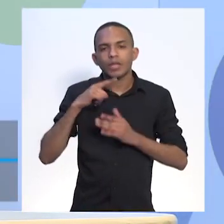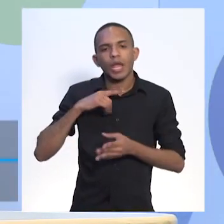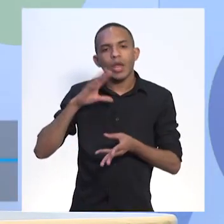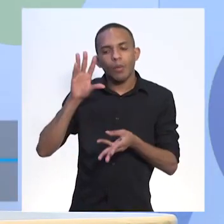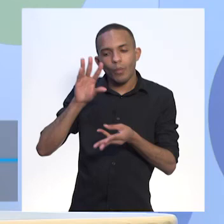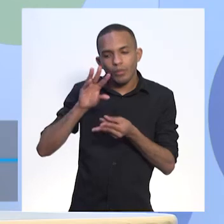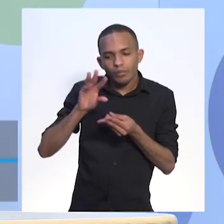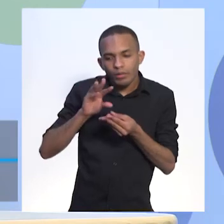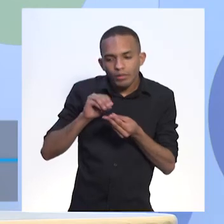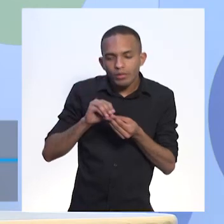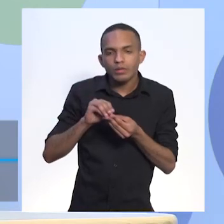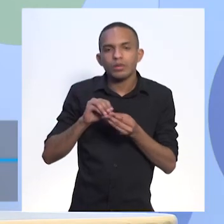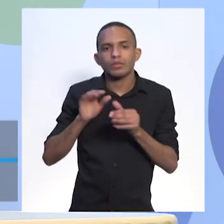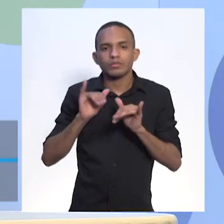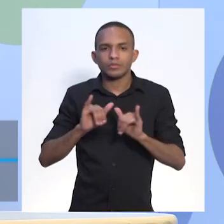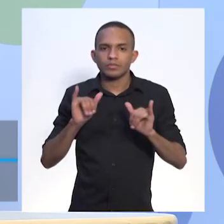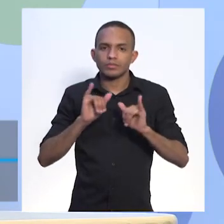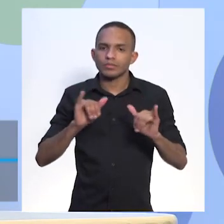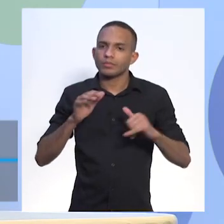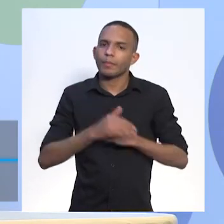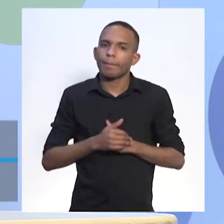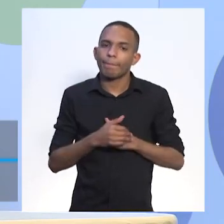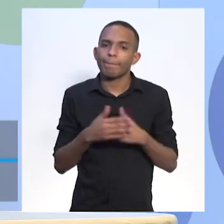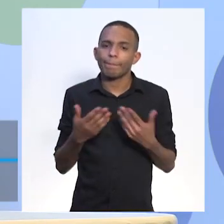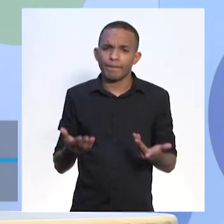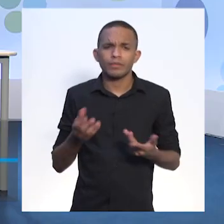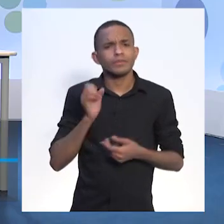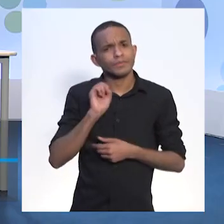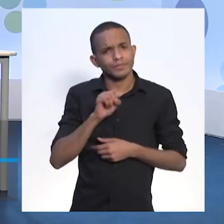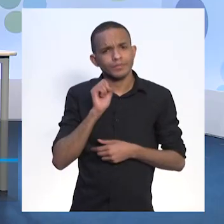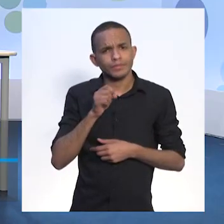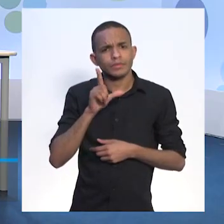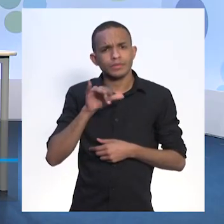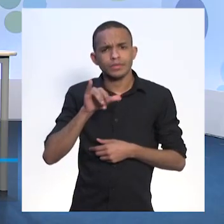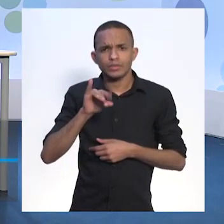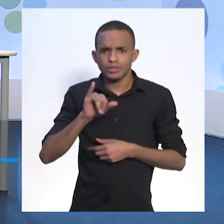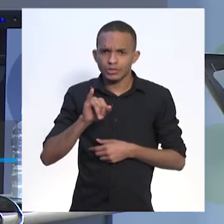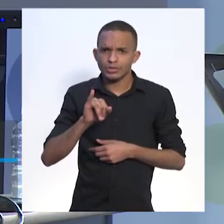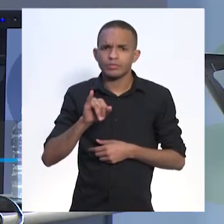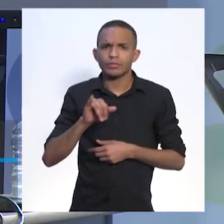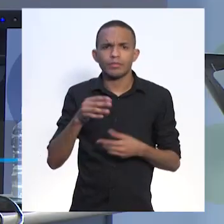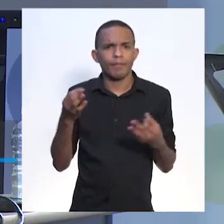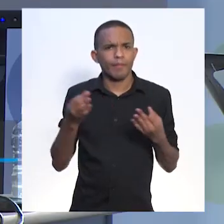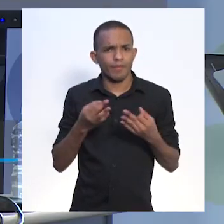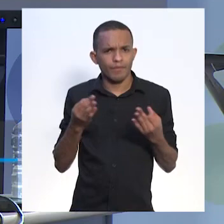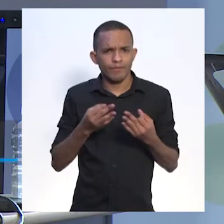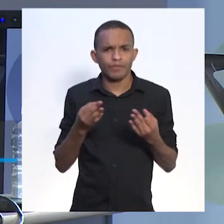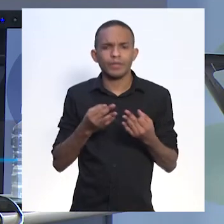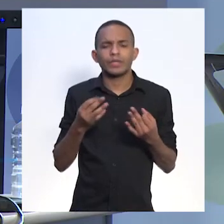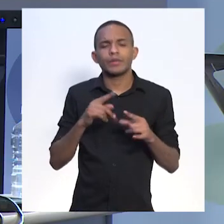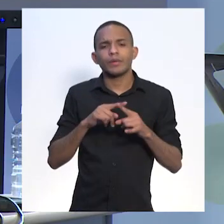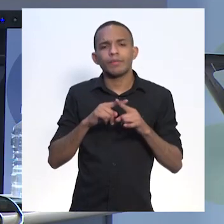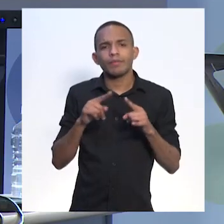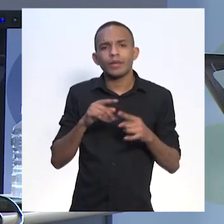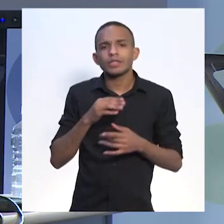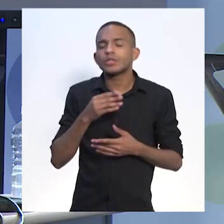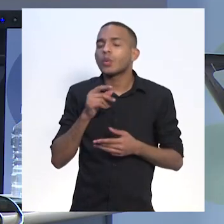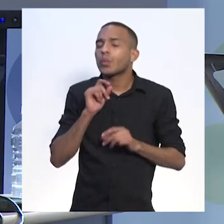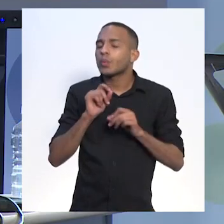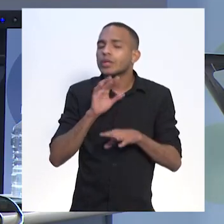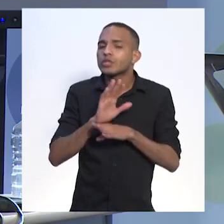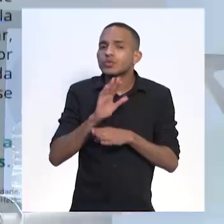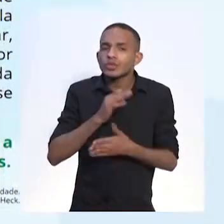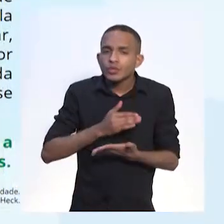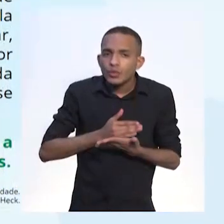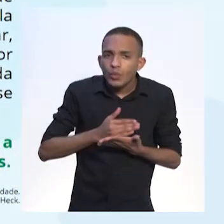da manchete da notícia. Ok. Então, sim, é lead. Perfeito. E faz o quê? A introdução da